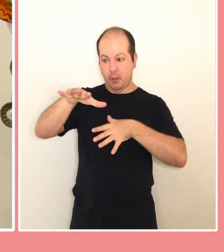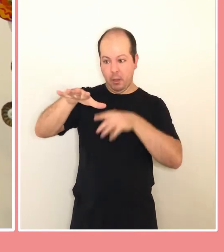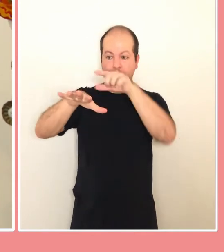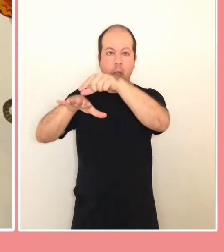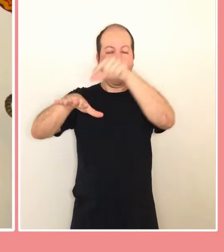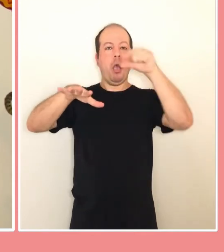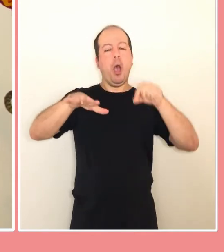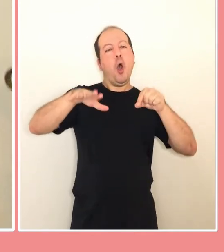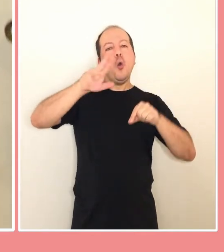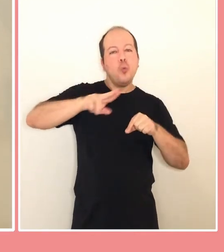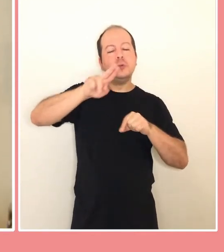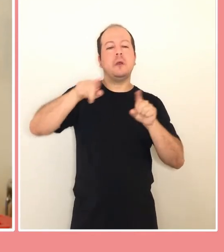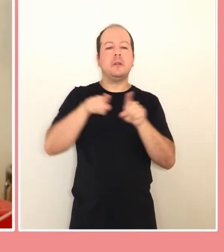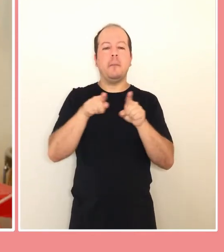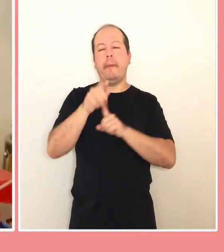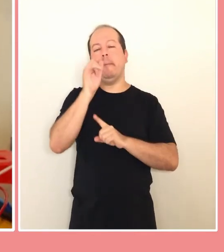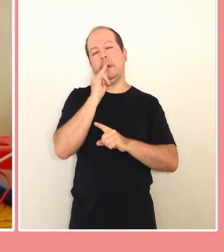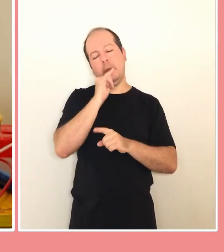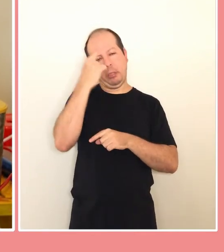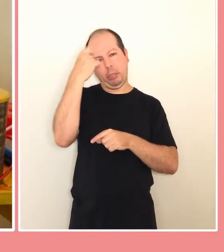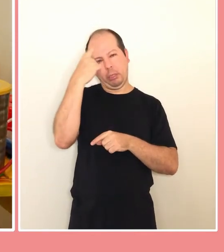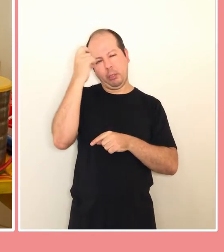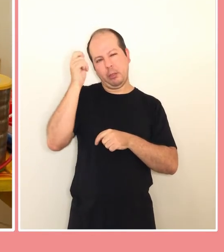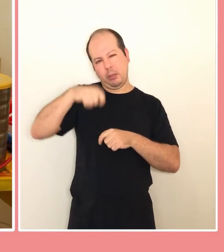Então aí isso já pode dar algumas ideias.